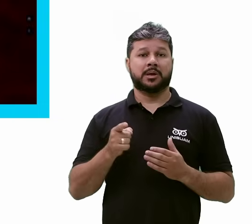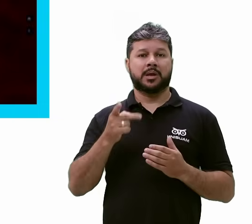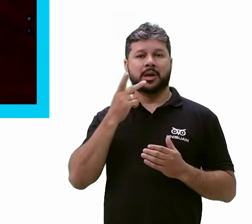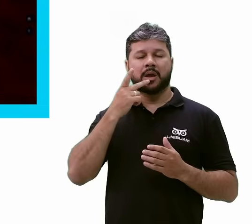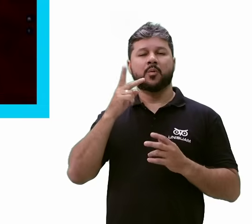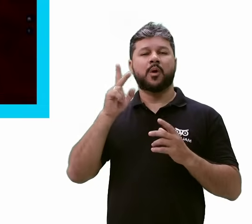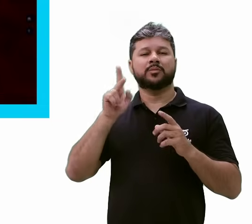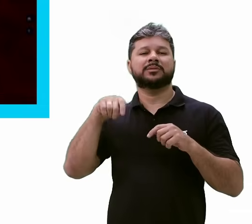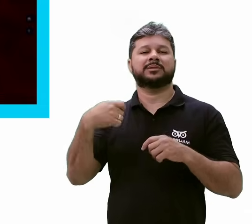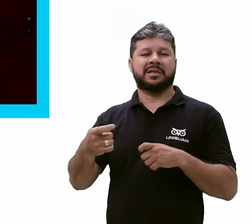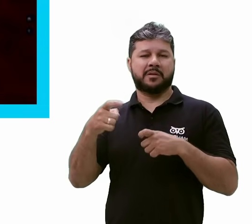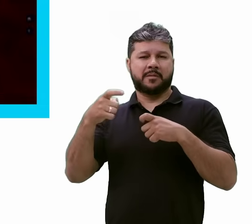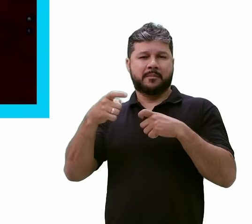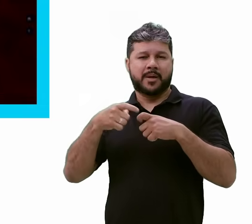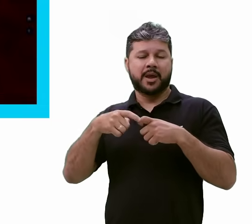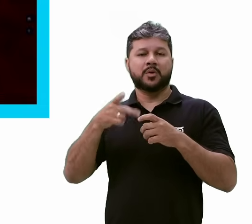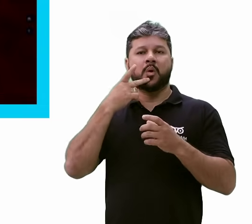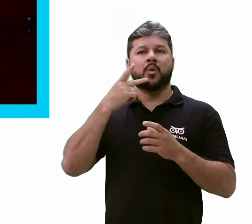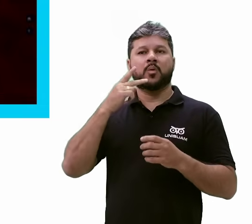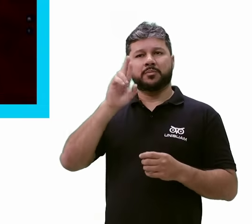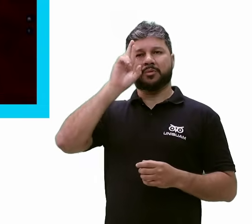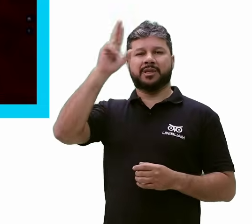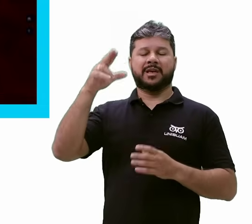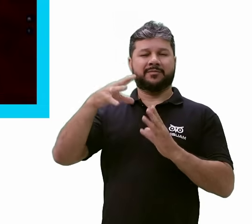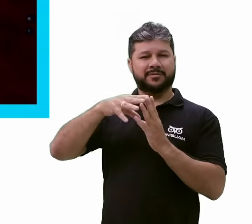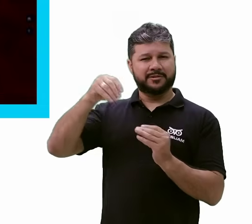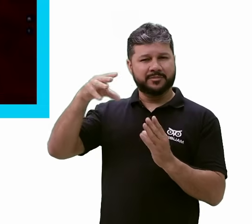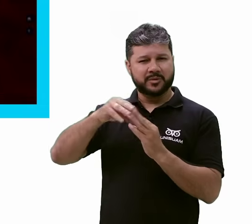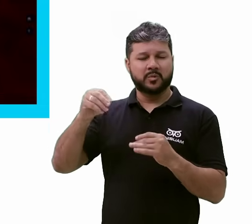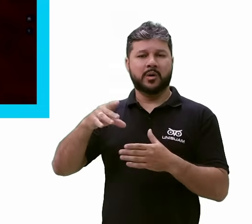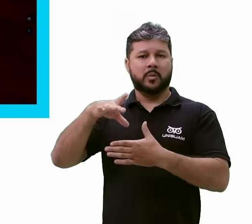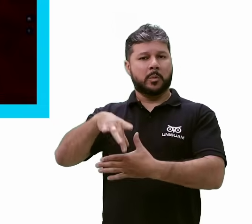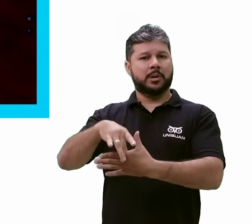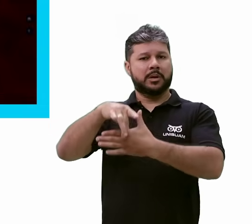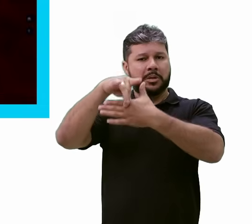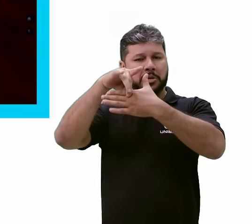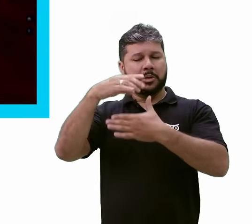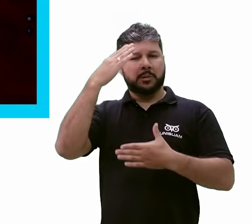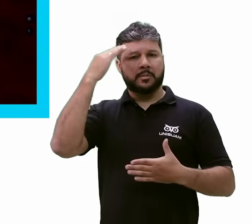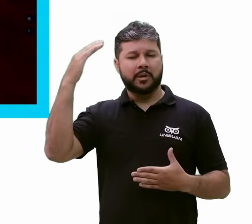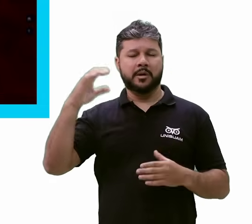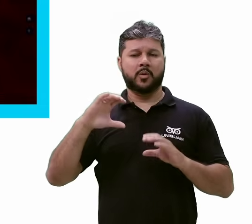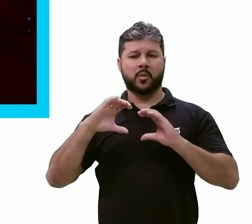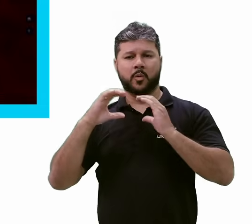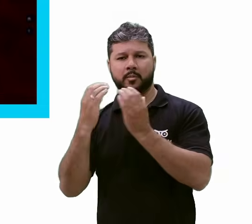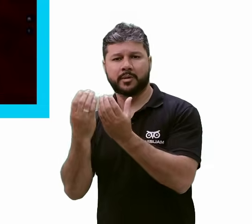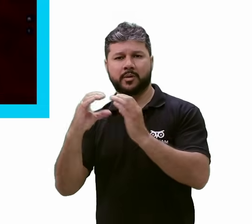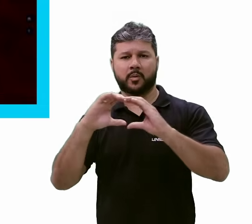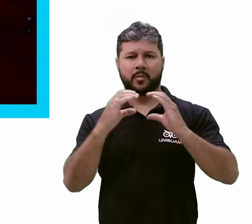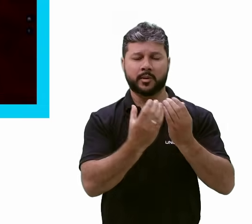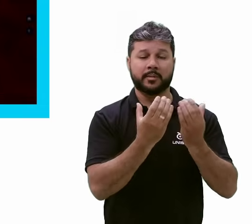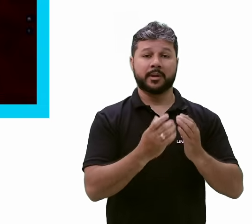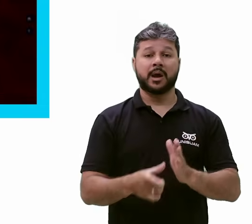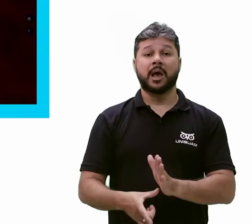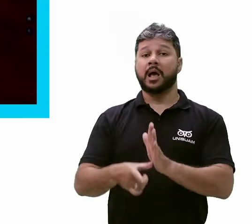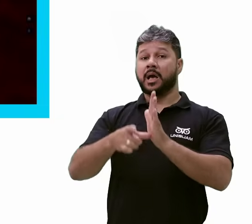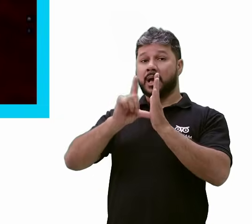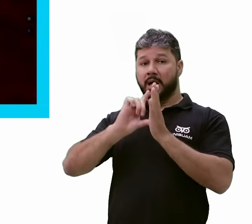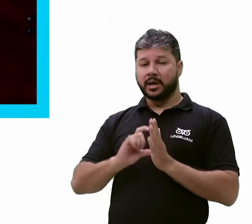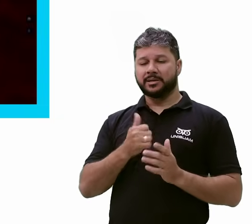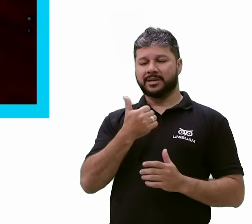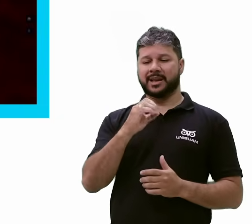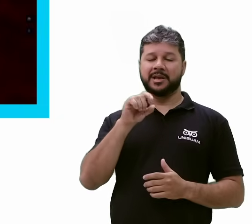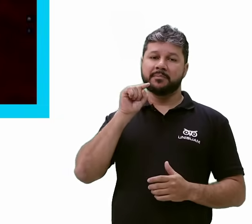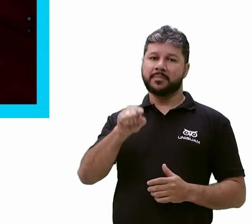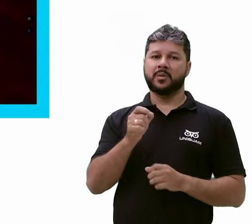considerados médicos, espiritualistas, grandes líderes, né? De diversas comunidades, antes até de